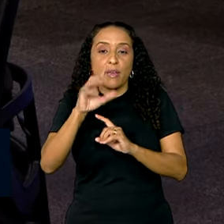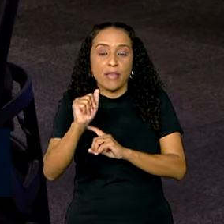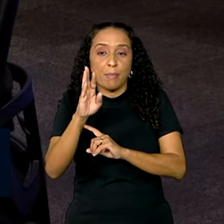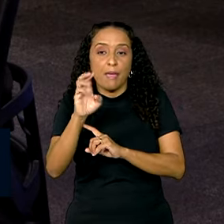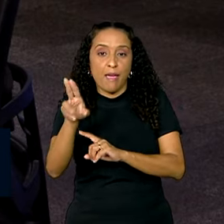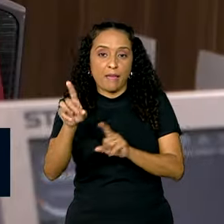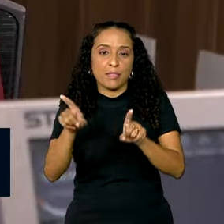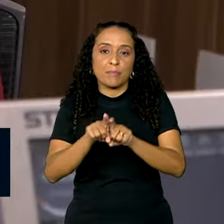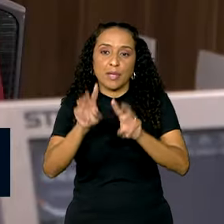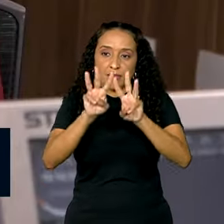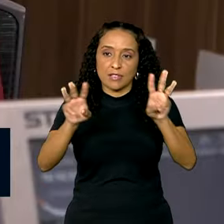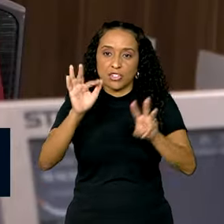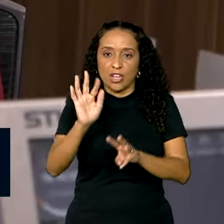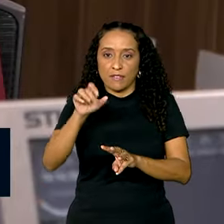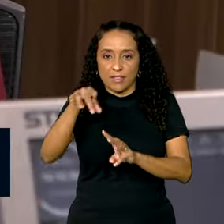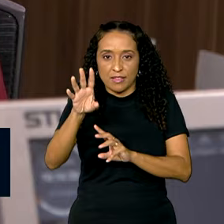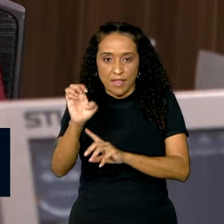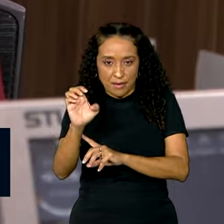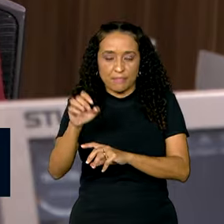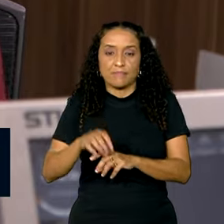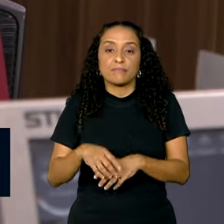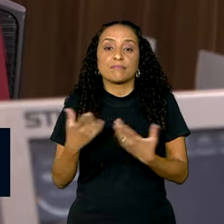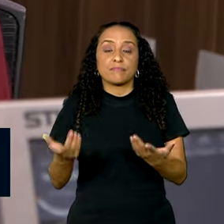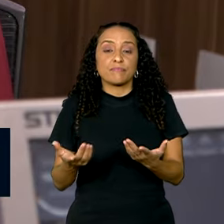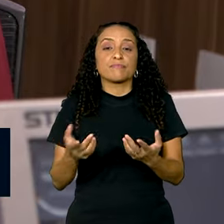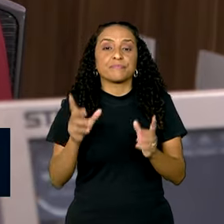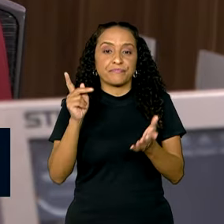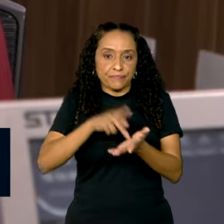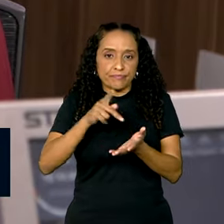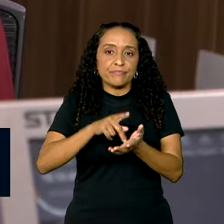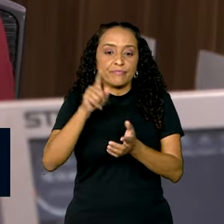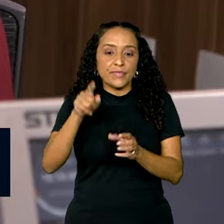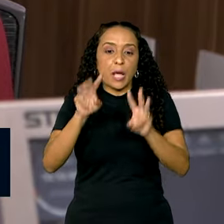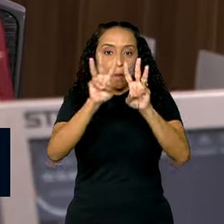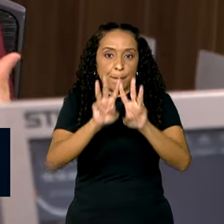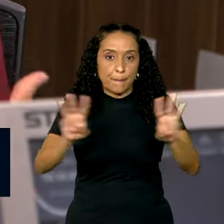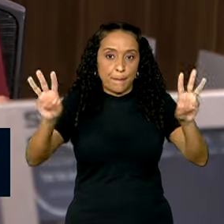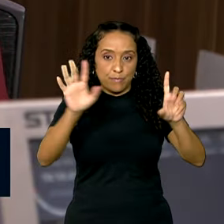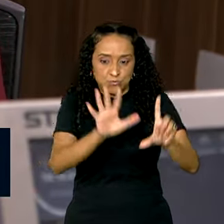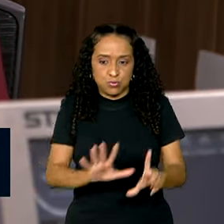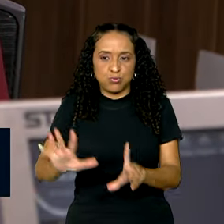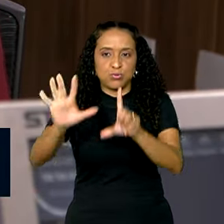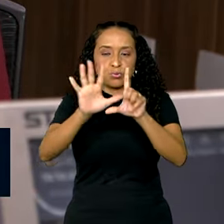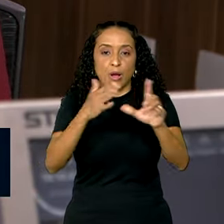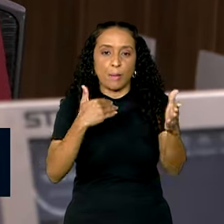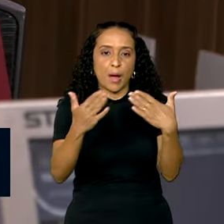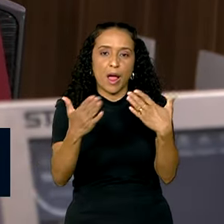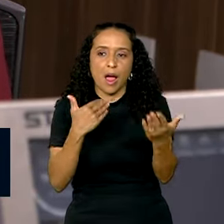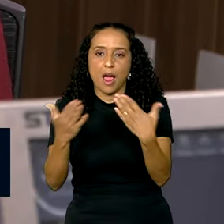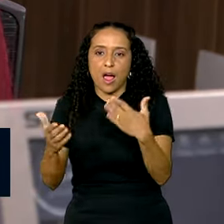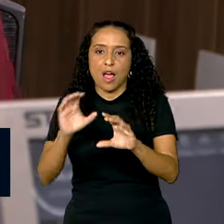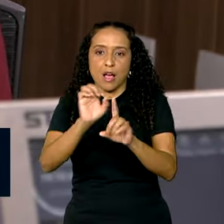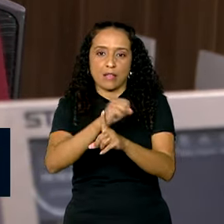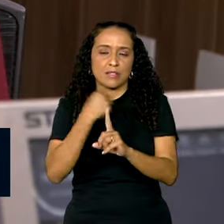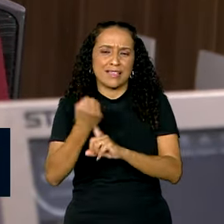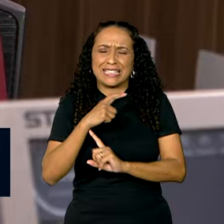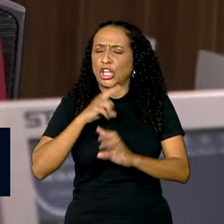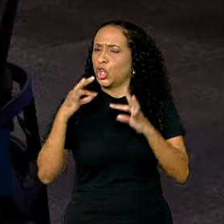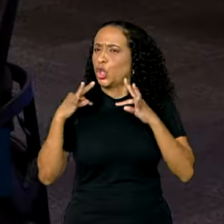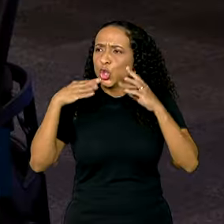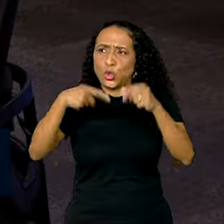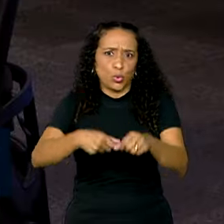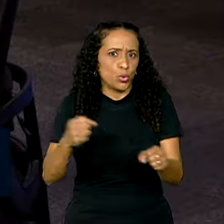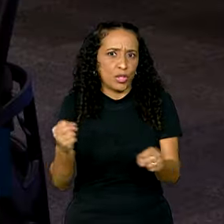site do fnd exatamente comunica BR de fato é a grande plataforma né de diálogo com a sociedade e lá tem tudo dessas